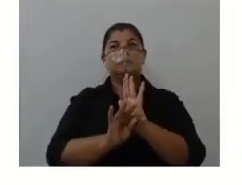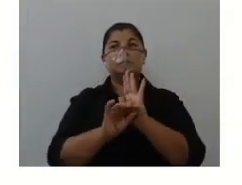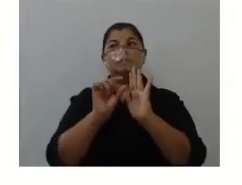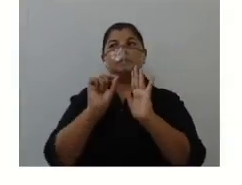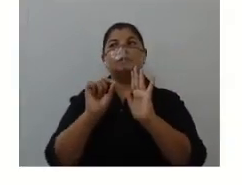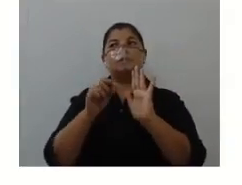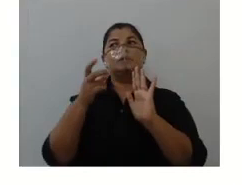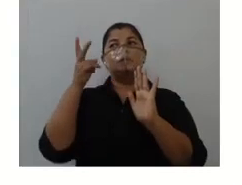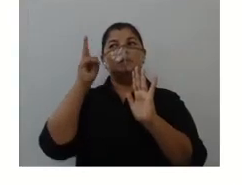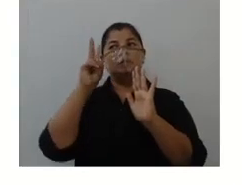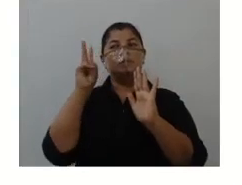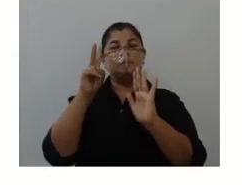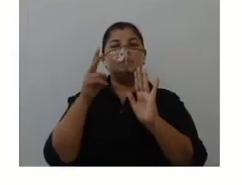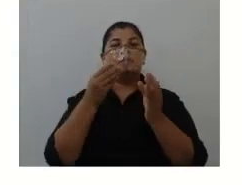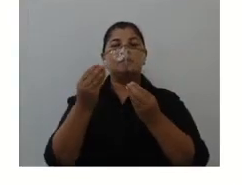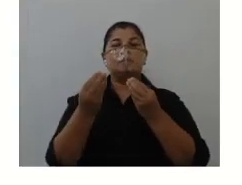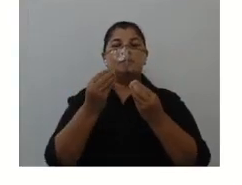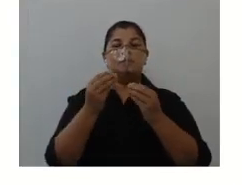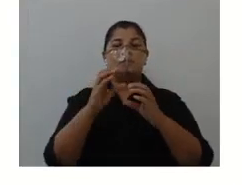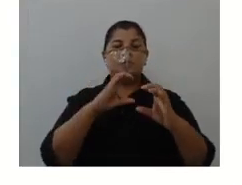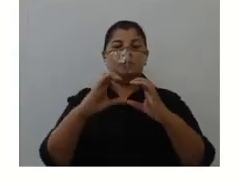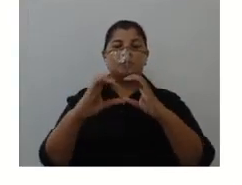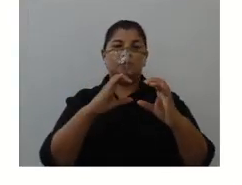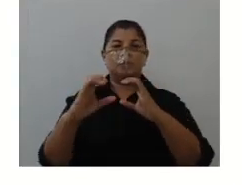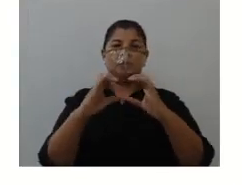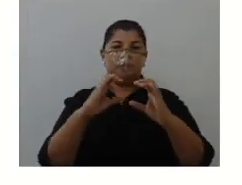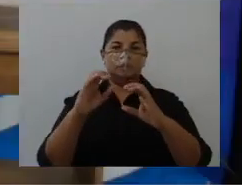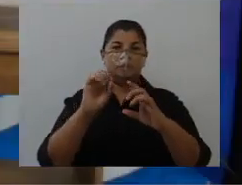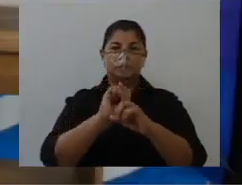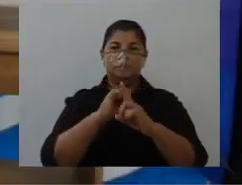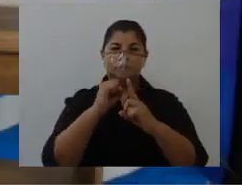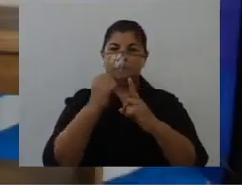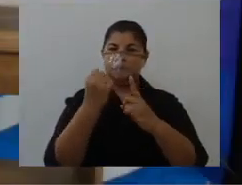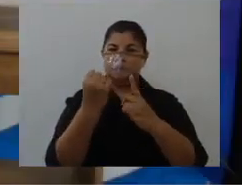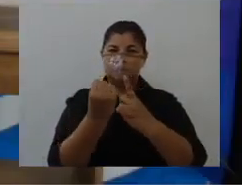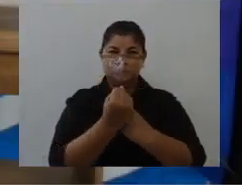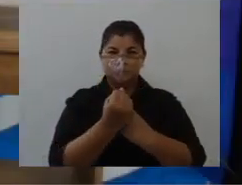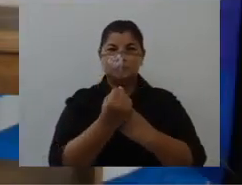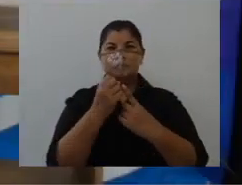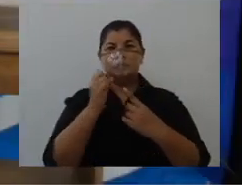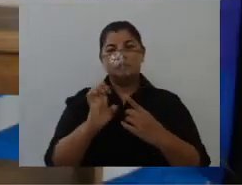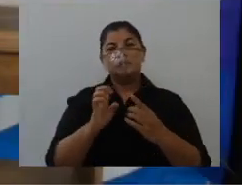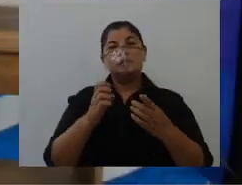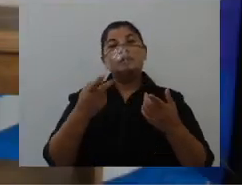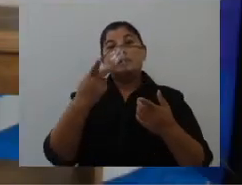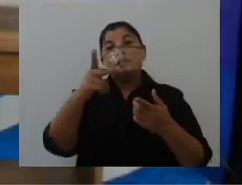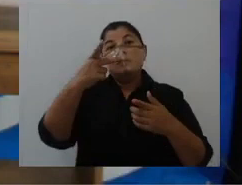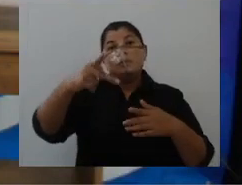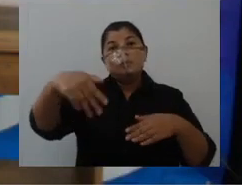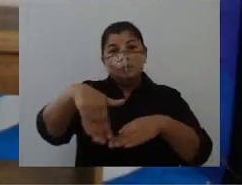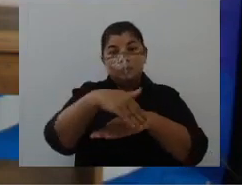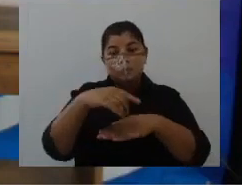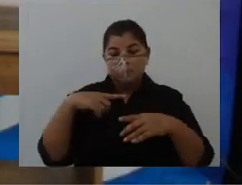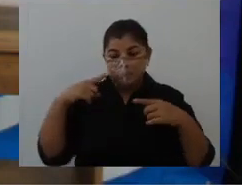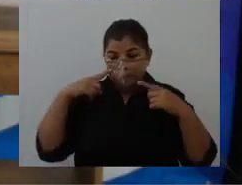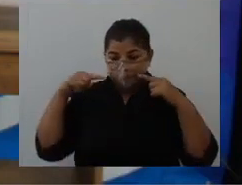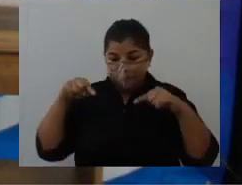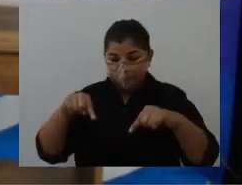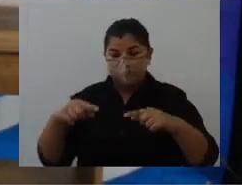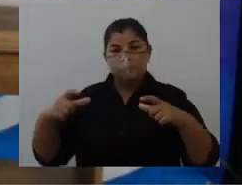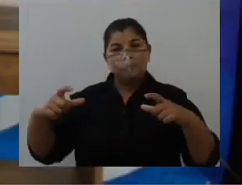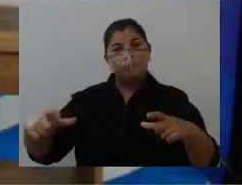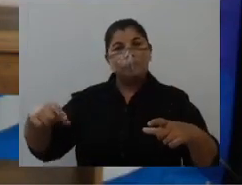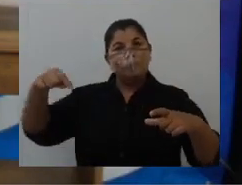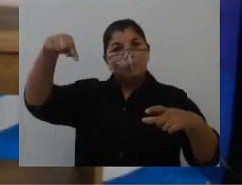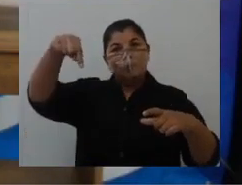pessoal. Função sociocomunicativa bem determinada. Por exemplo, se na sua rua tem um buraco, tá? Um